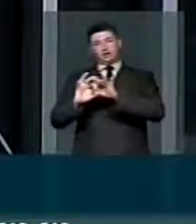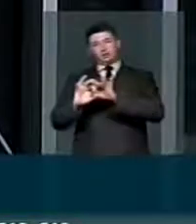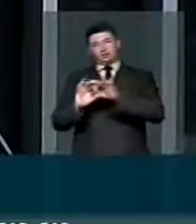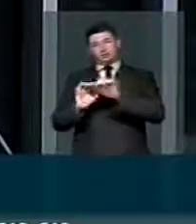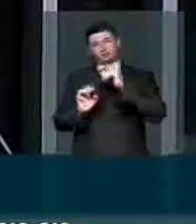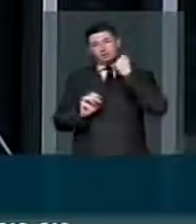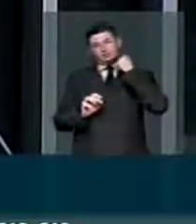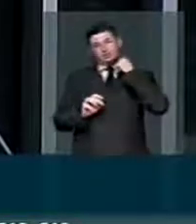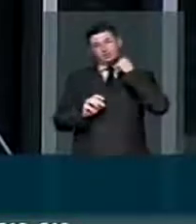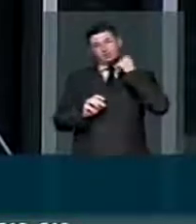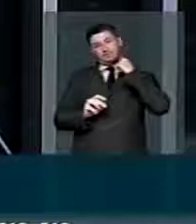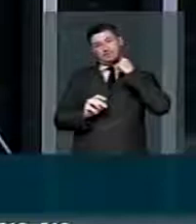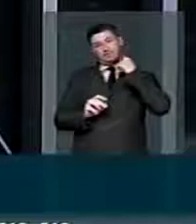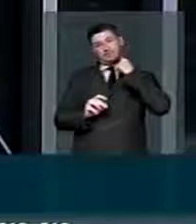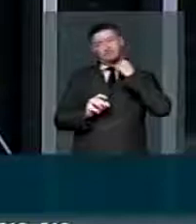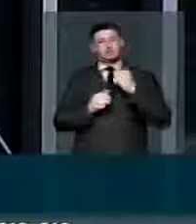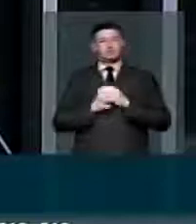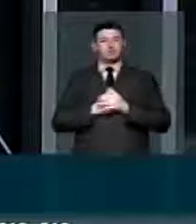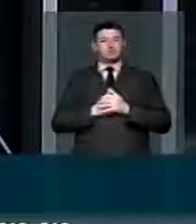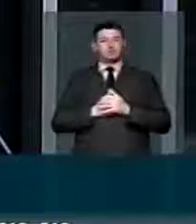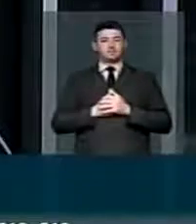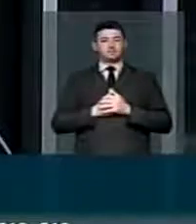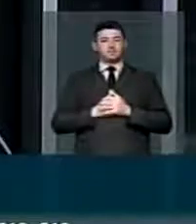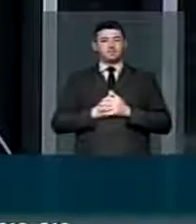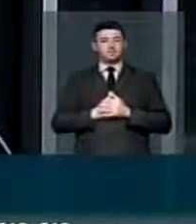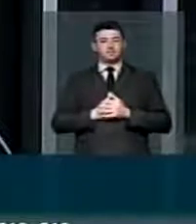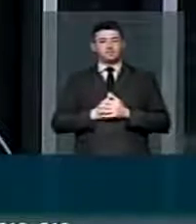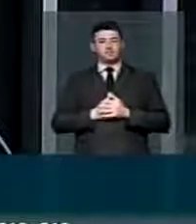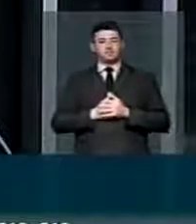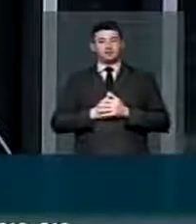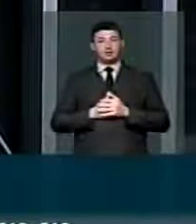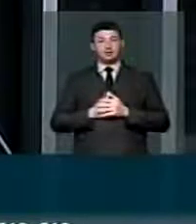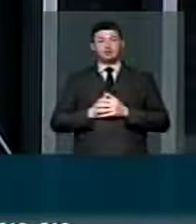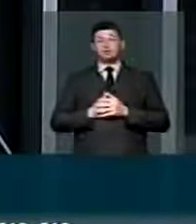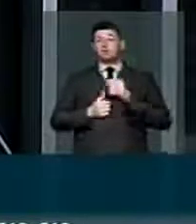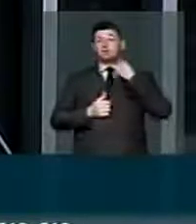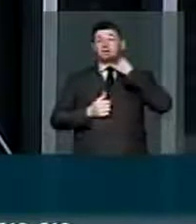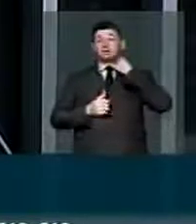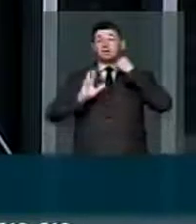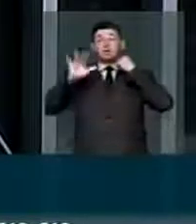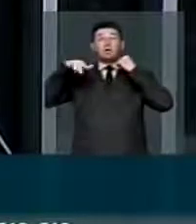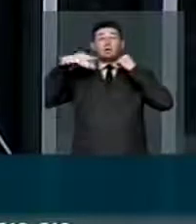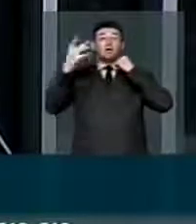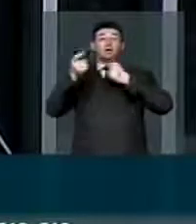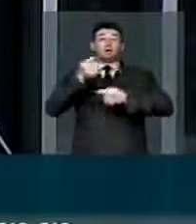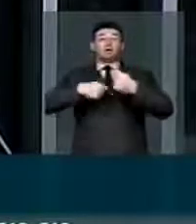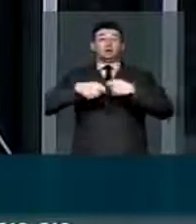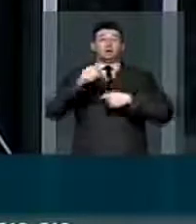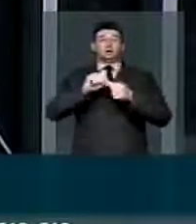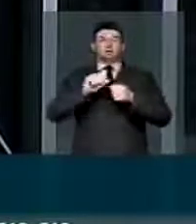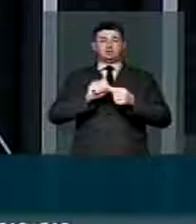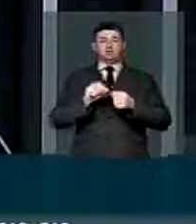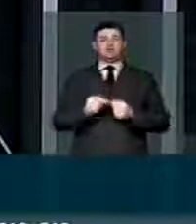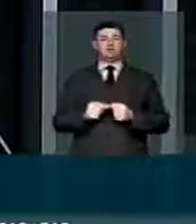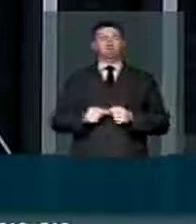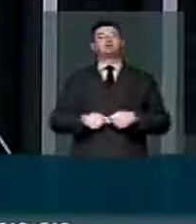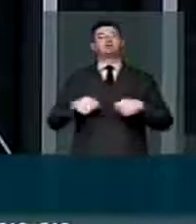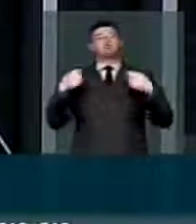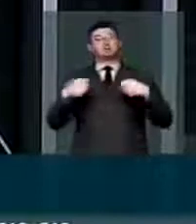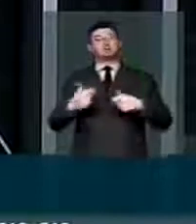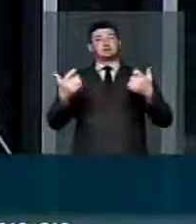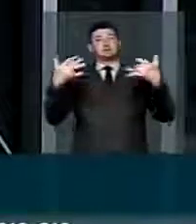eu quero dizer com isto? É que quando foi feito o negócio, é